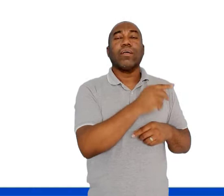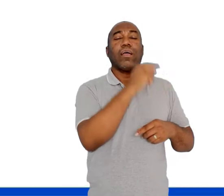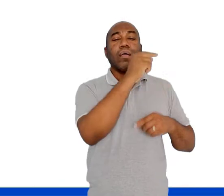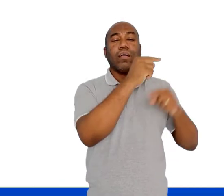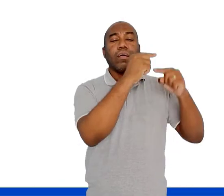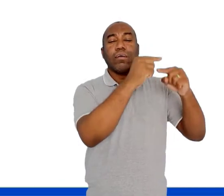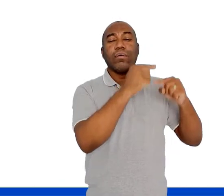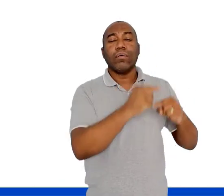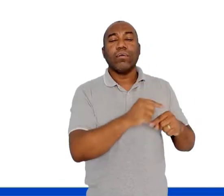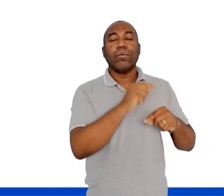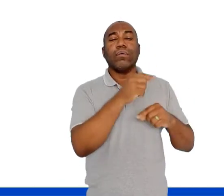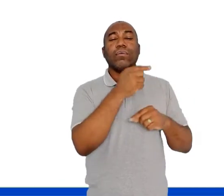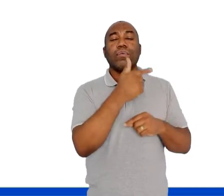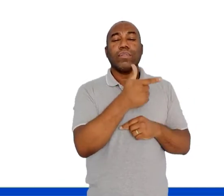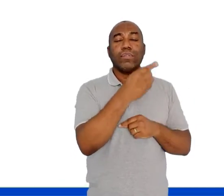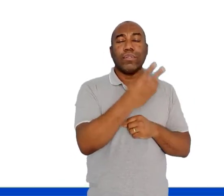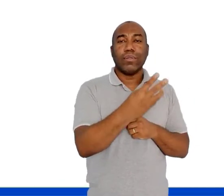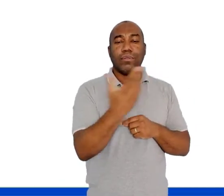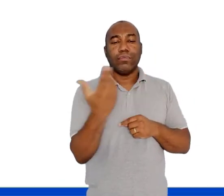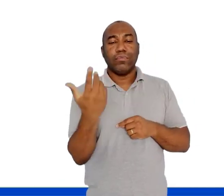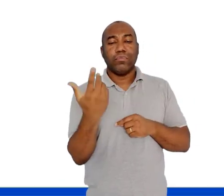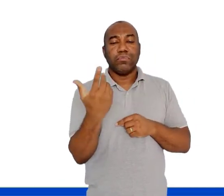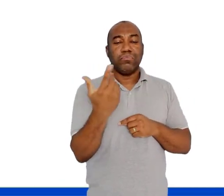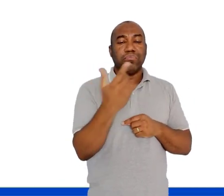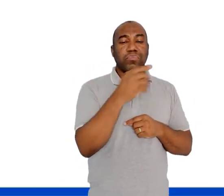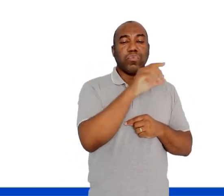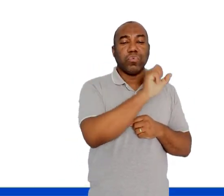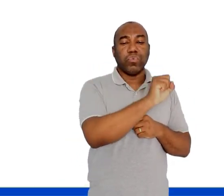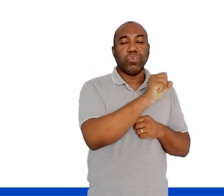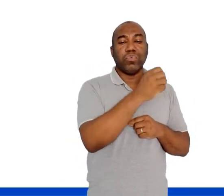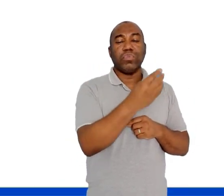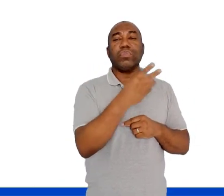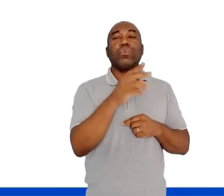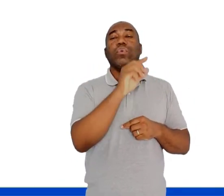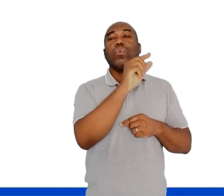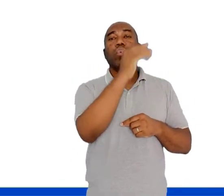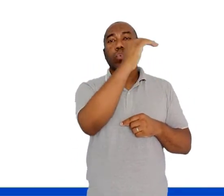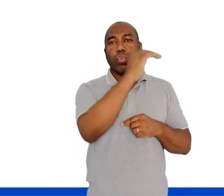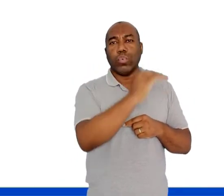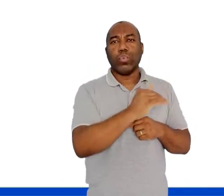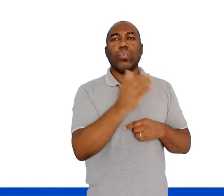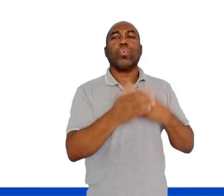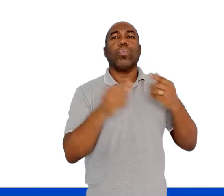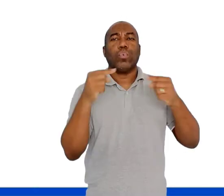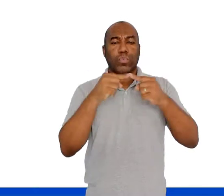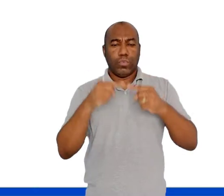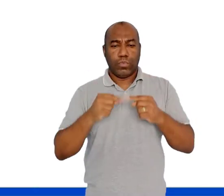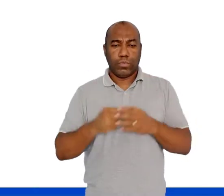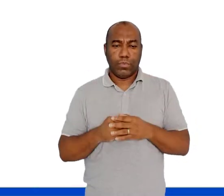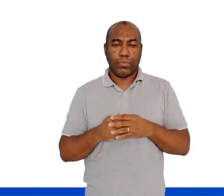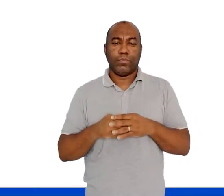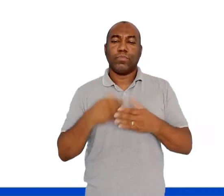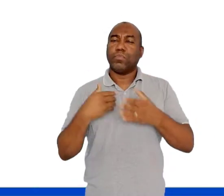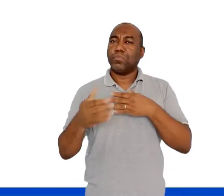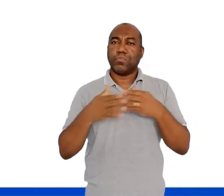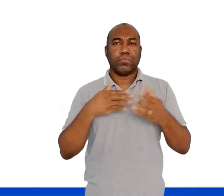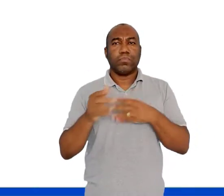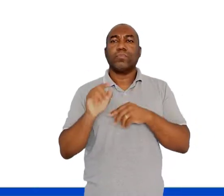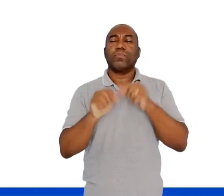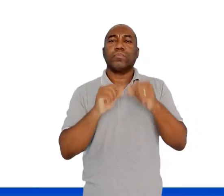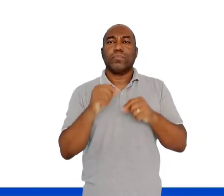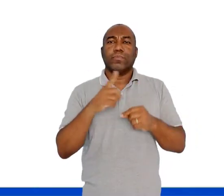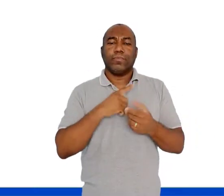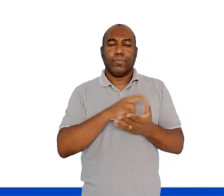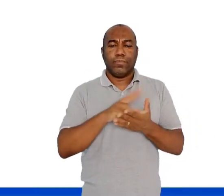e aí você consegue calcular uma variação total. Lembrando, ó, que todas as substâncias simples possuem